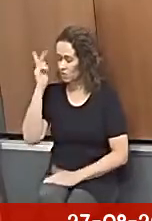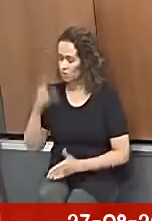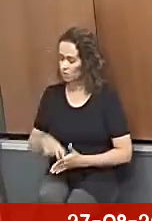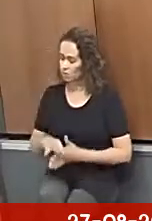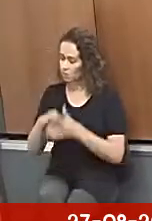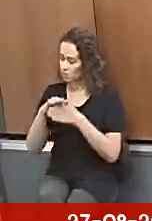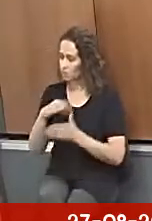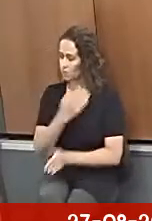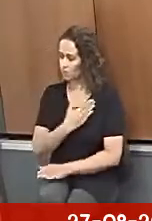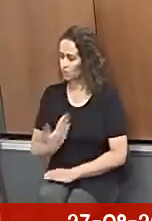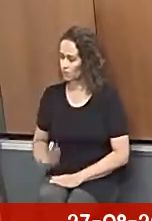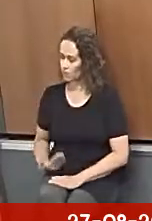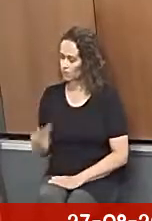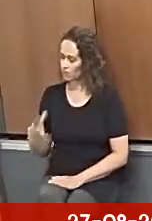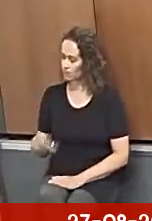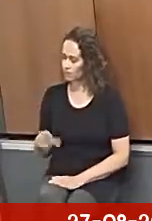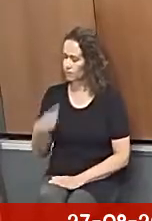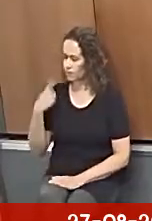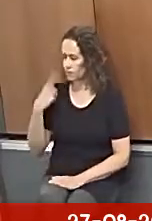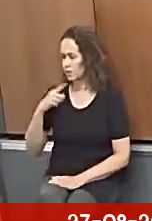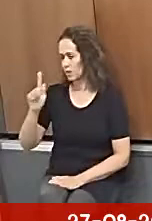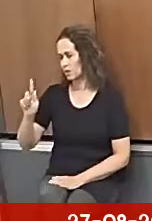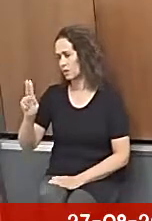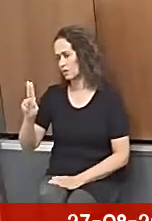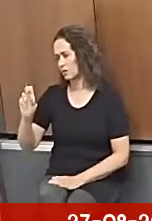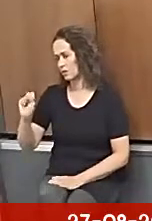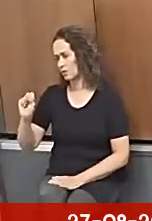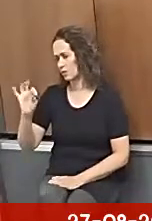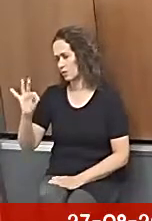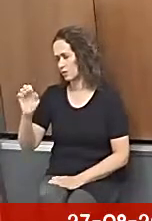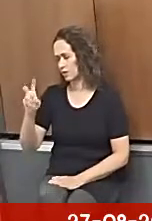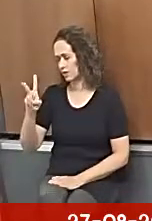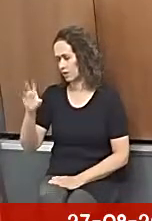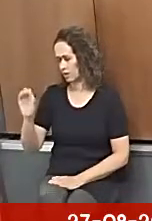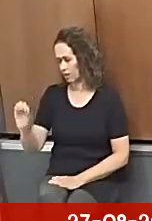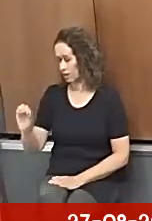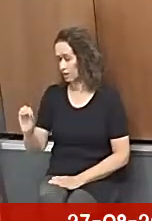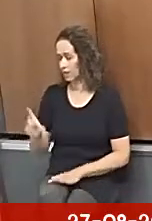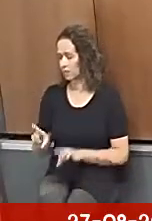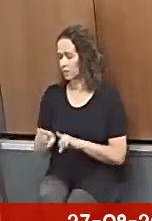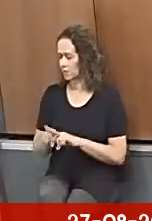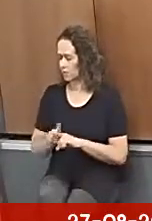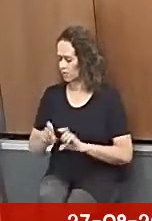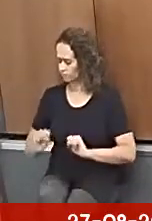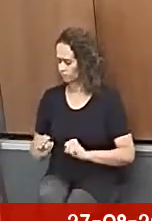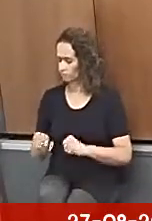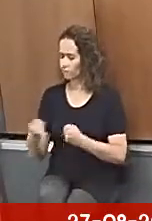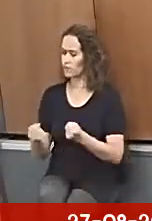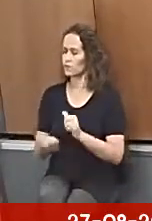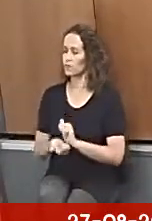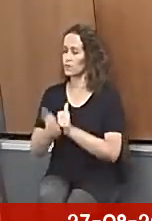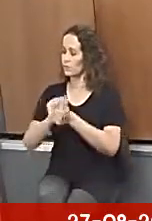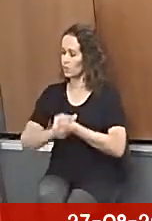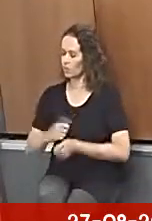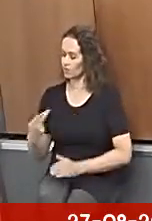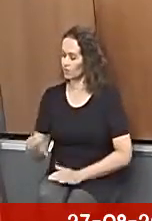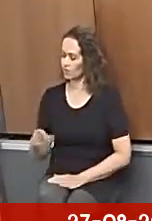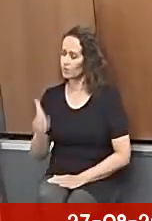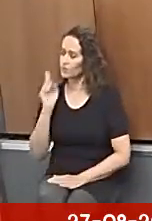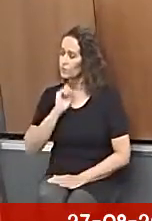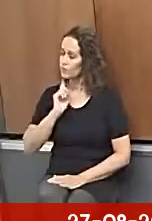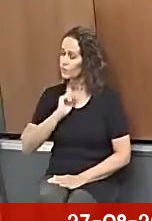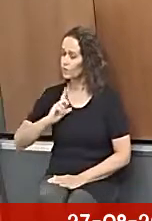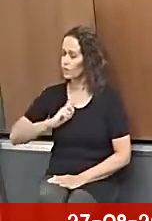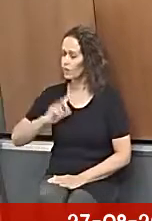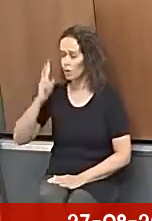governo nessa casa deputado gustavo valadares também um grande defensor do esporte de minas gerais tem uma